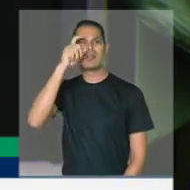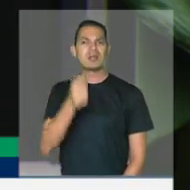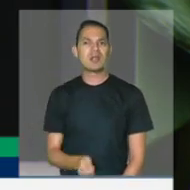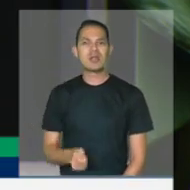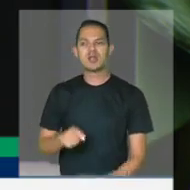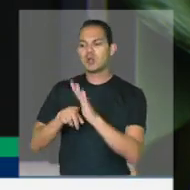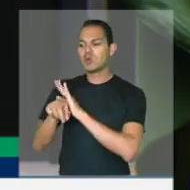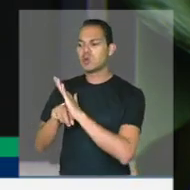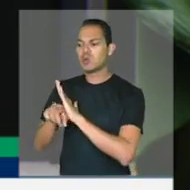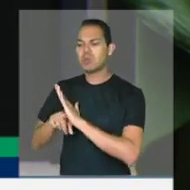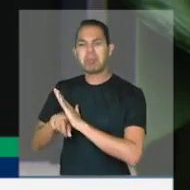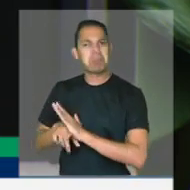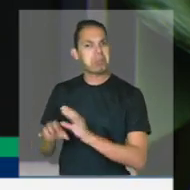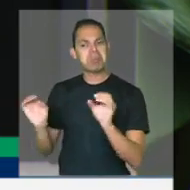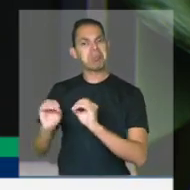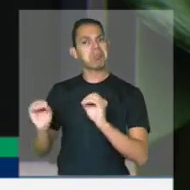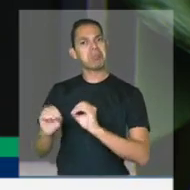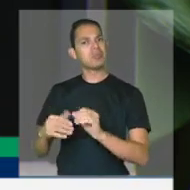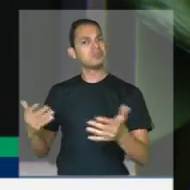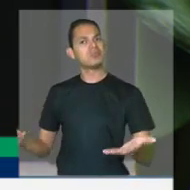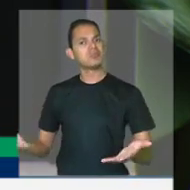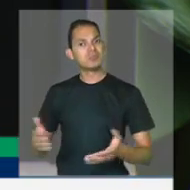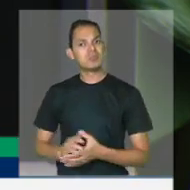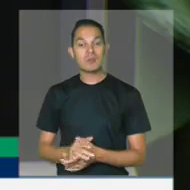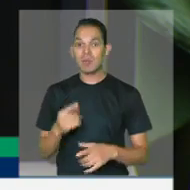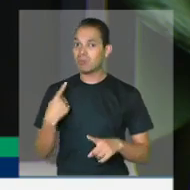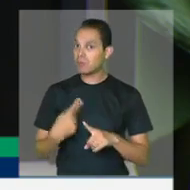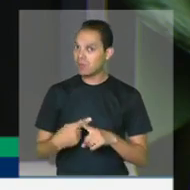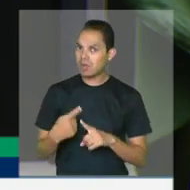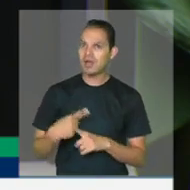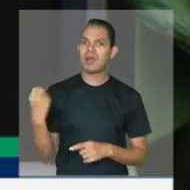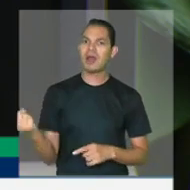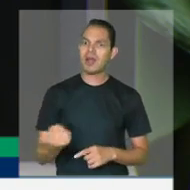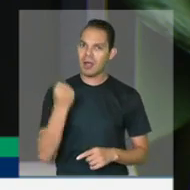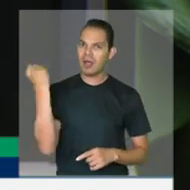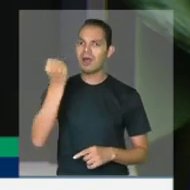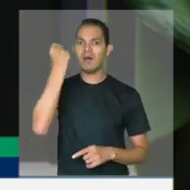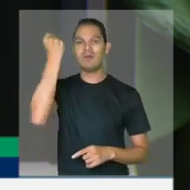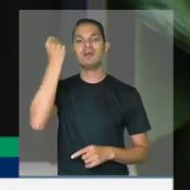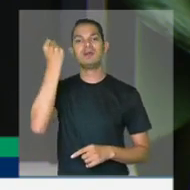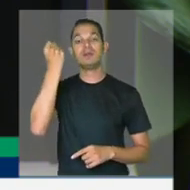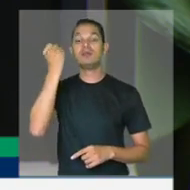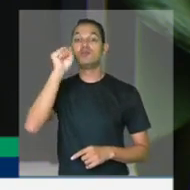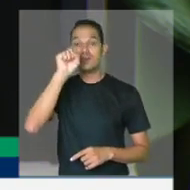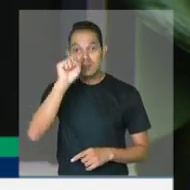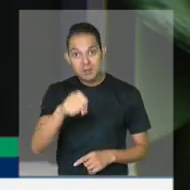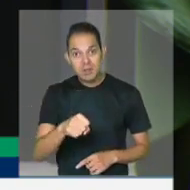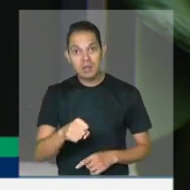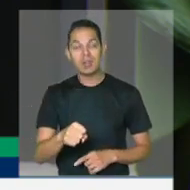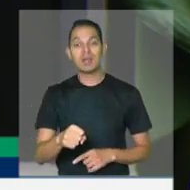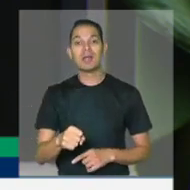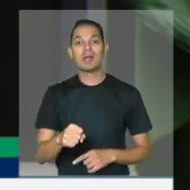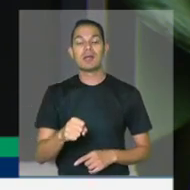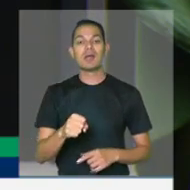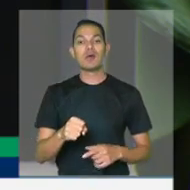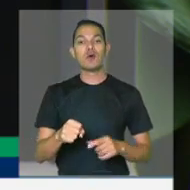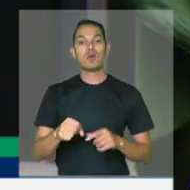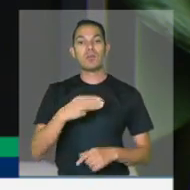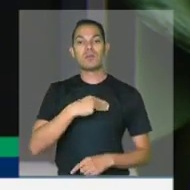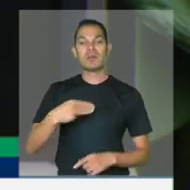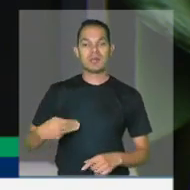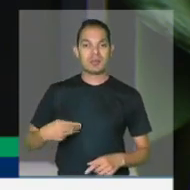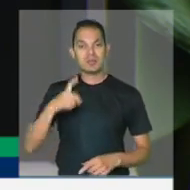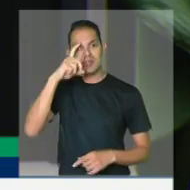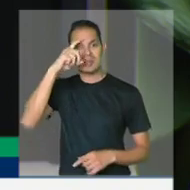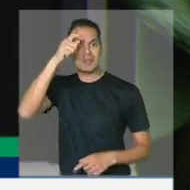não se investigue um criminoso desse quilate. Porque isso é muito grave. Então, sim, por uma questão republicana, o ministro Sérgio